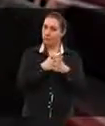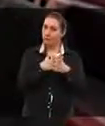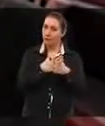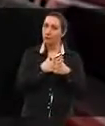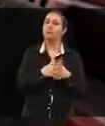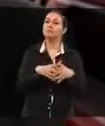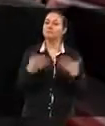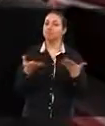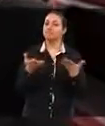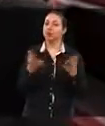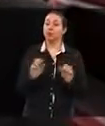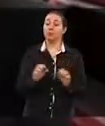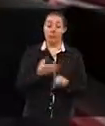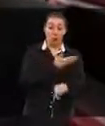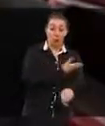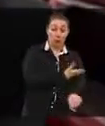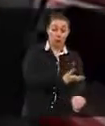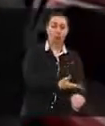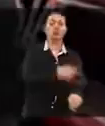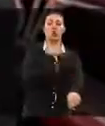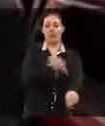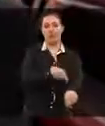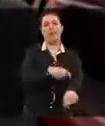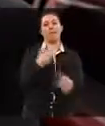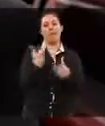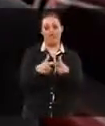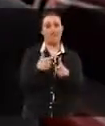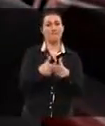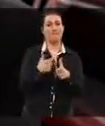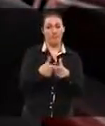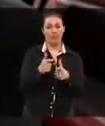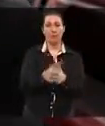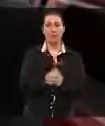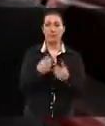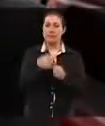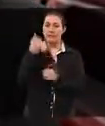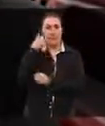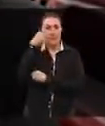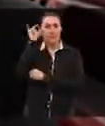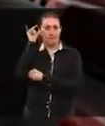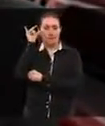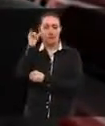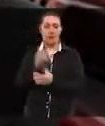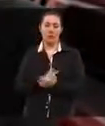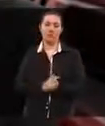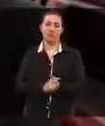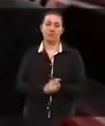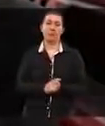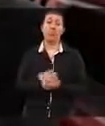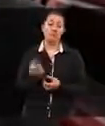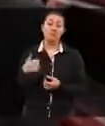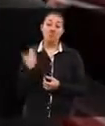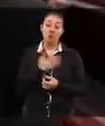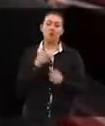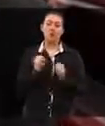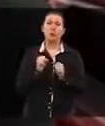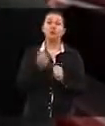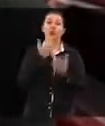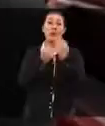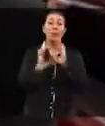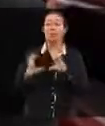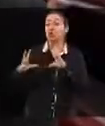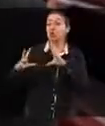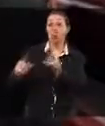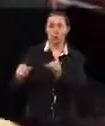né, anteriormente. Então, essas ações repetidas é que se tornam hábitos e a gente tem que evitar que isso seja um hábito, mas a gente pode